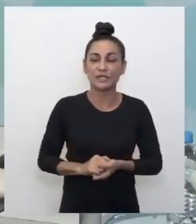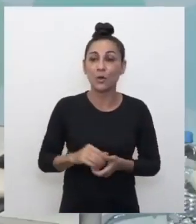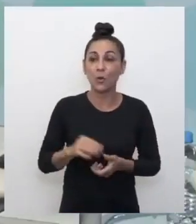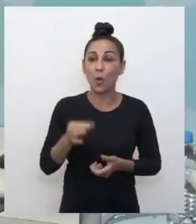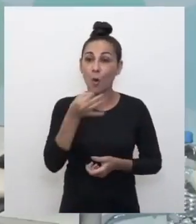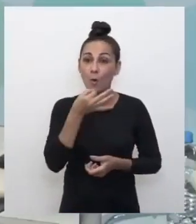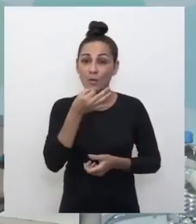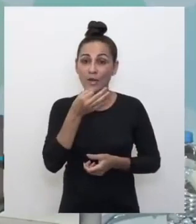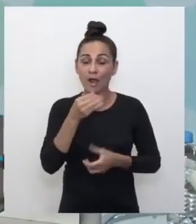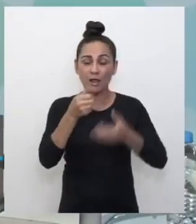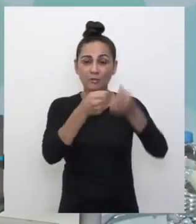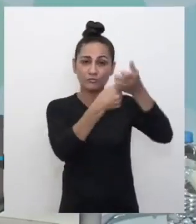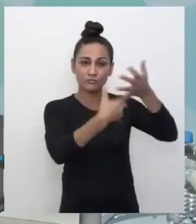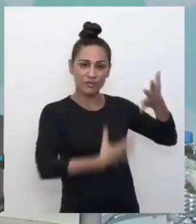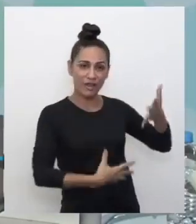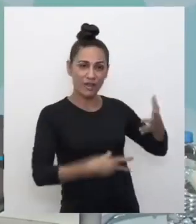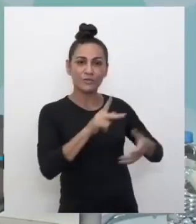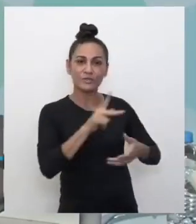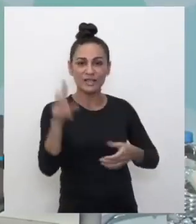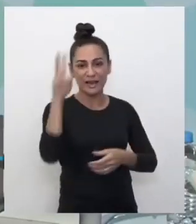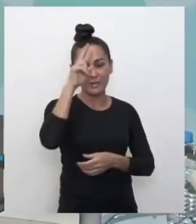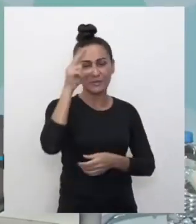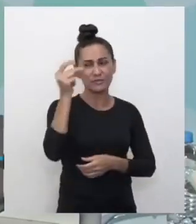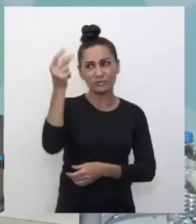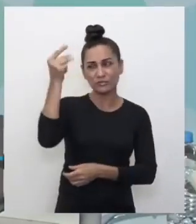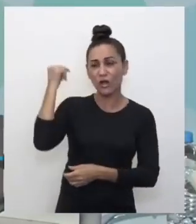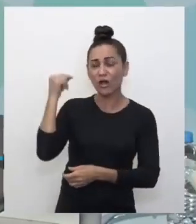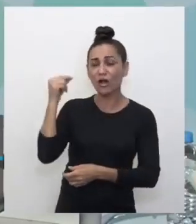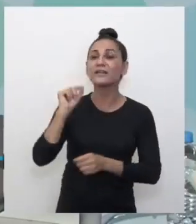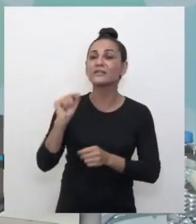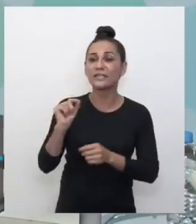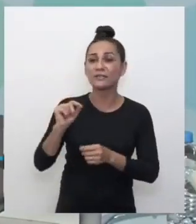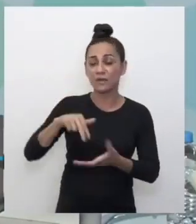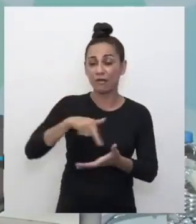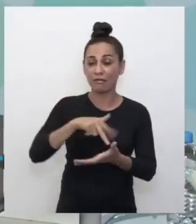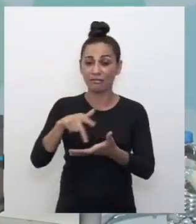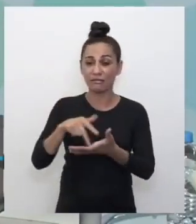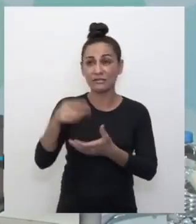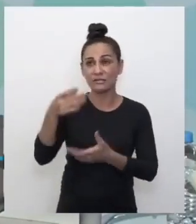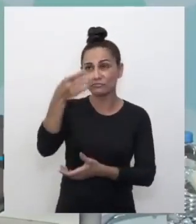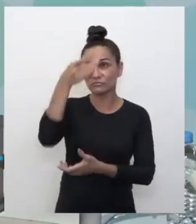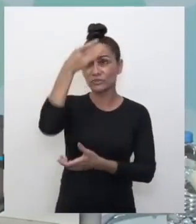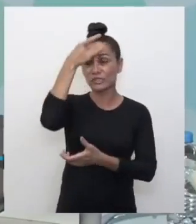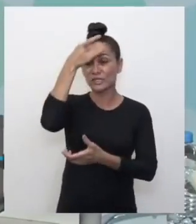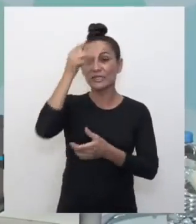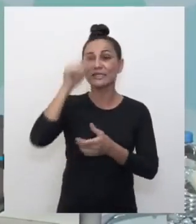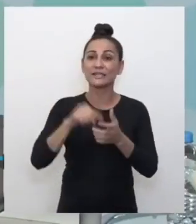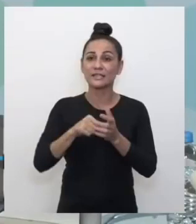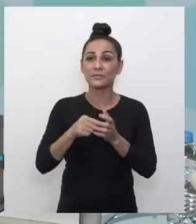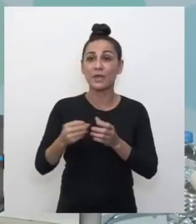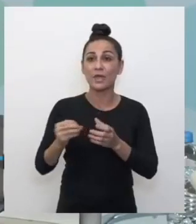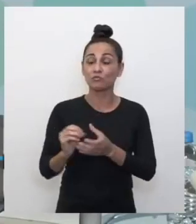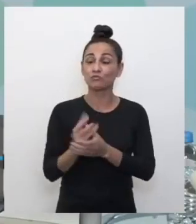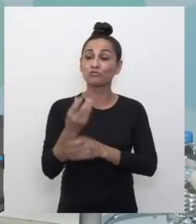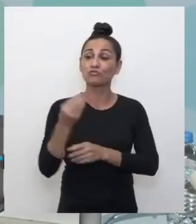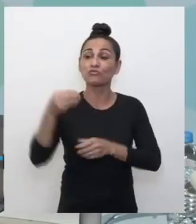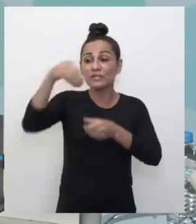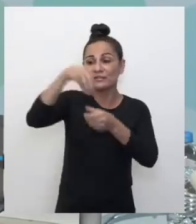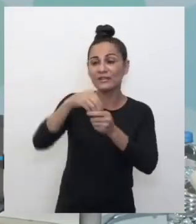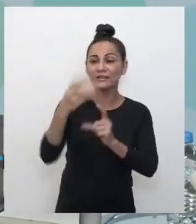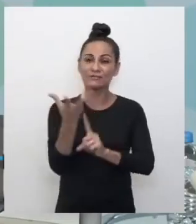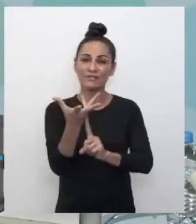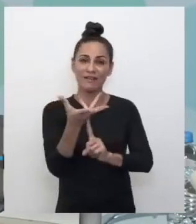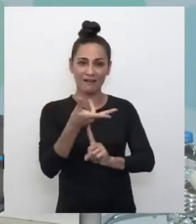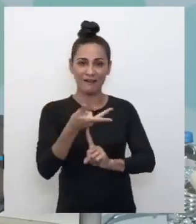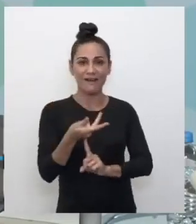A Pro Leila aqui falou que historicamente foi uma mudança de mentalidade e é lógico que reflete na arte isso, né? Sim, com Também certeza. mencionaram